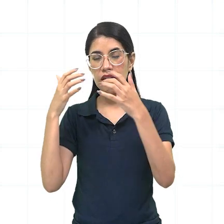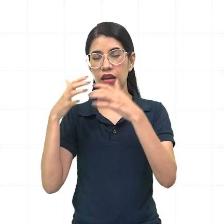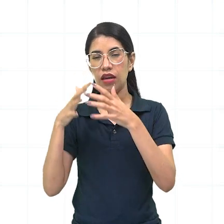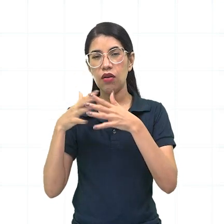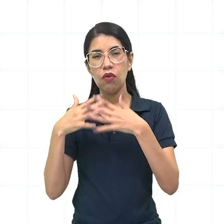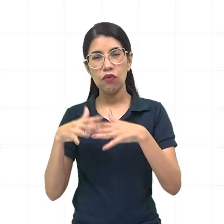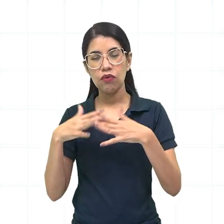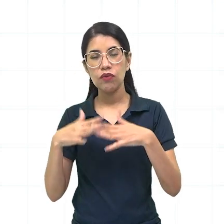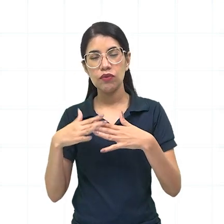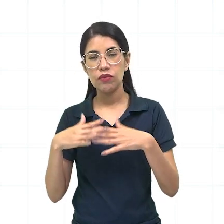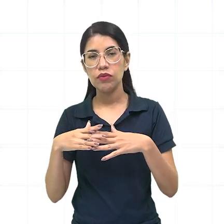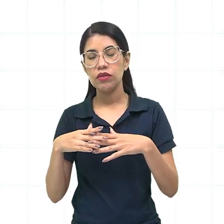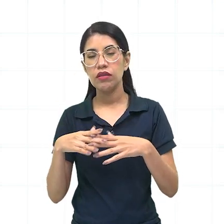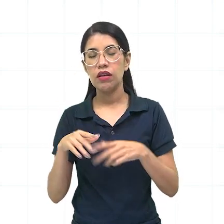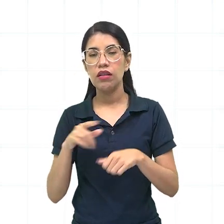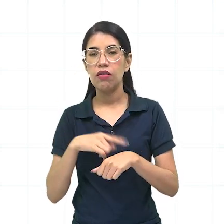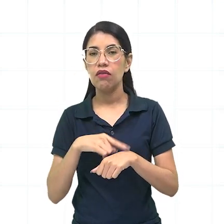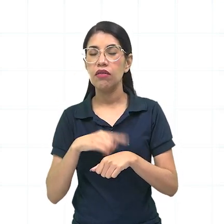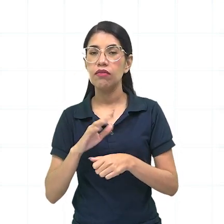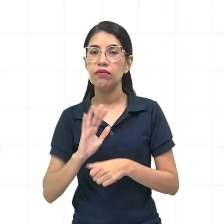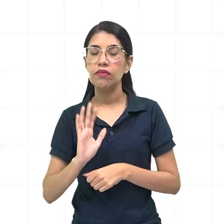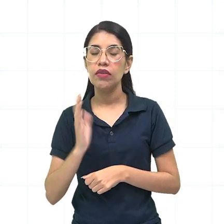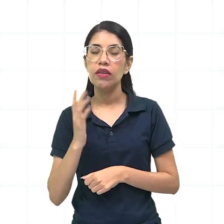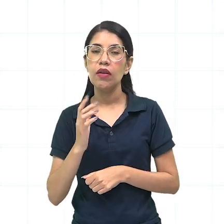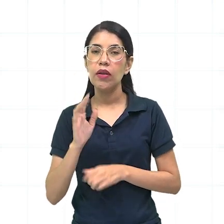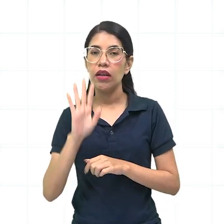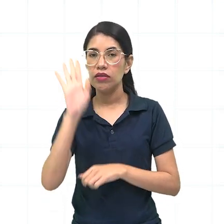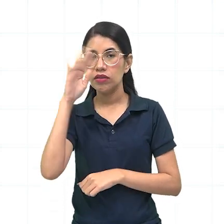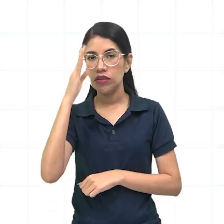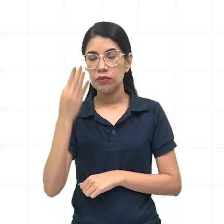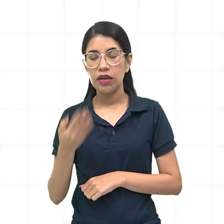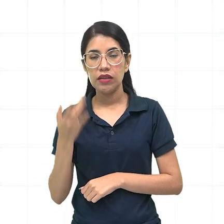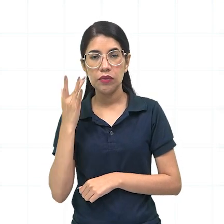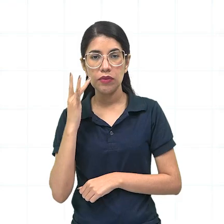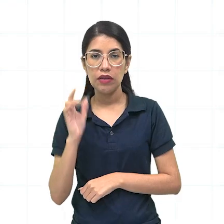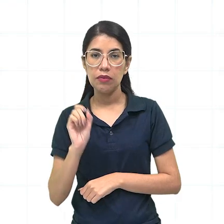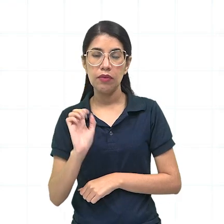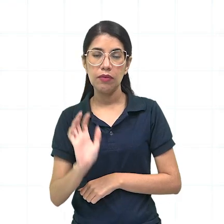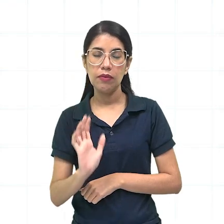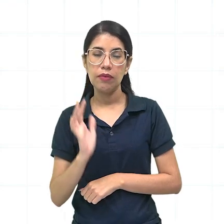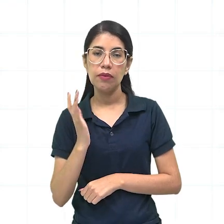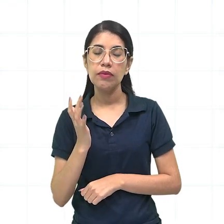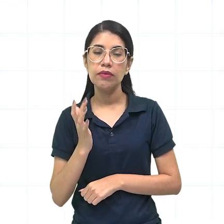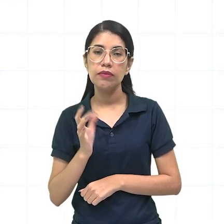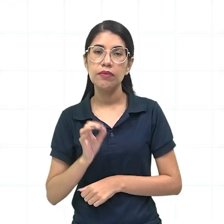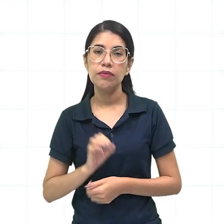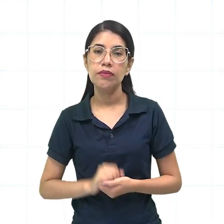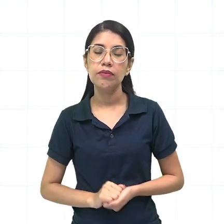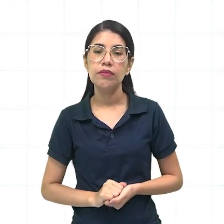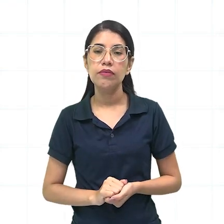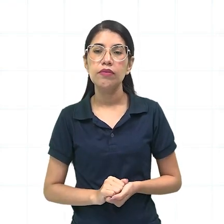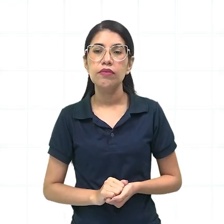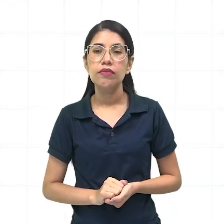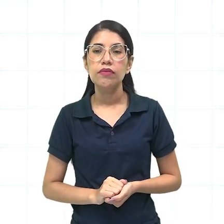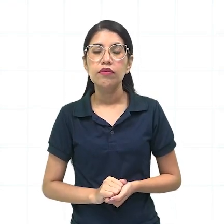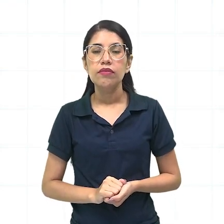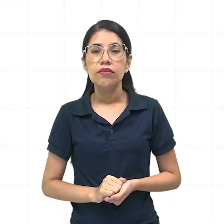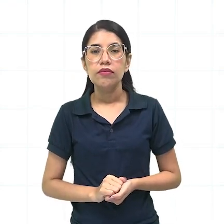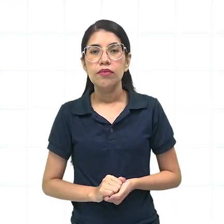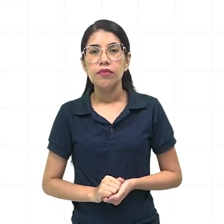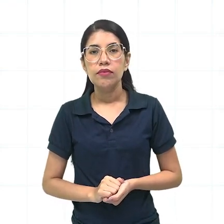No momento que está acontecendo a convulsão, ela perde a consciência, então ela não sabe o que aconteceu naquela hora, ela não se lembra de nada.